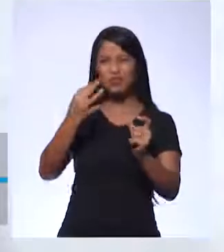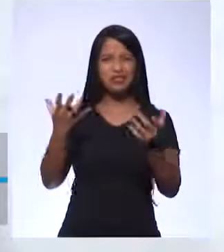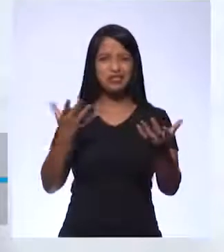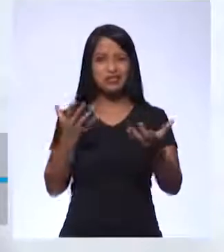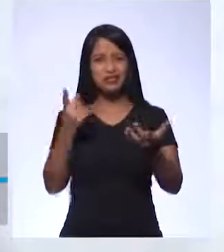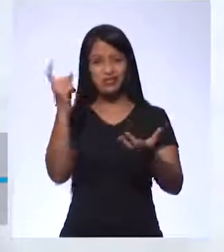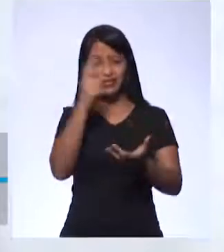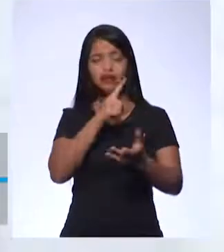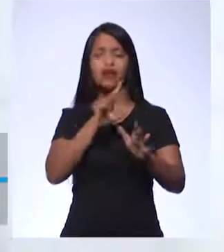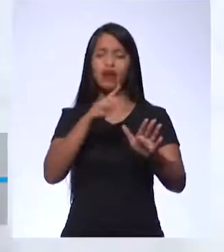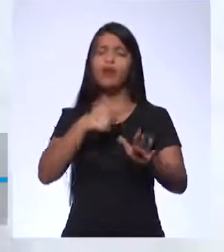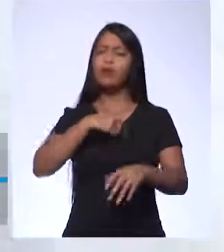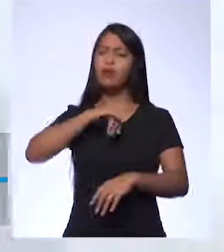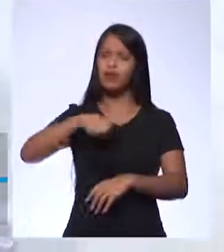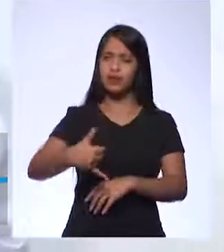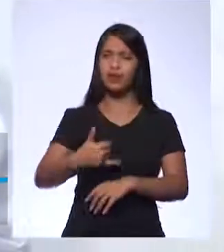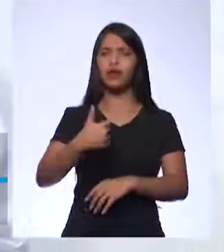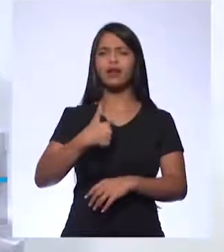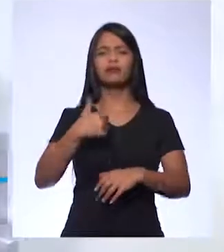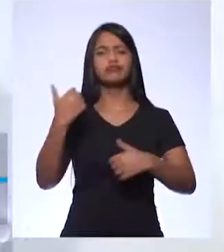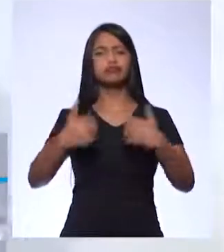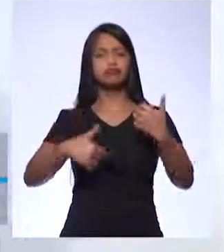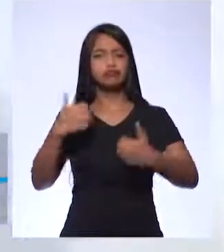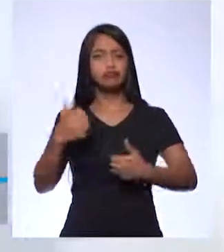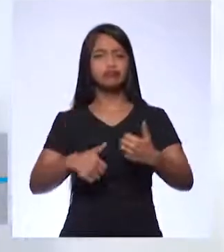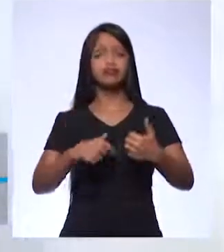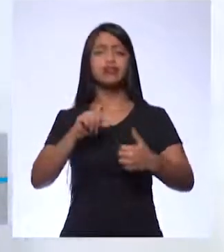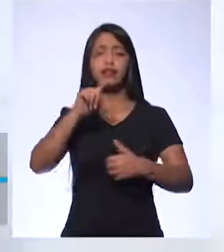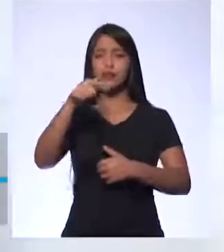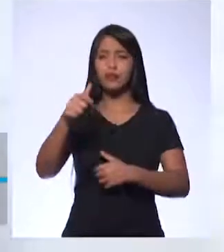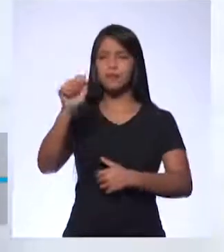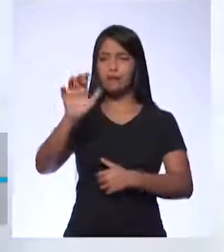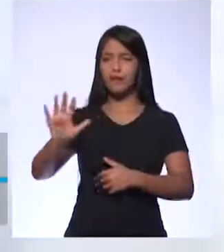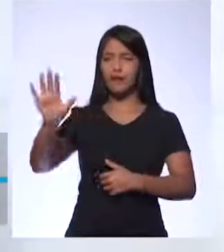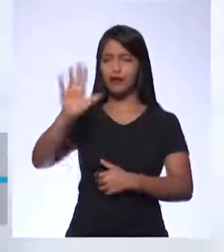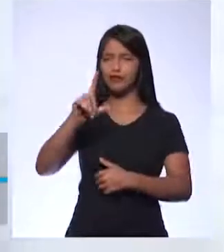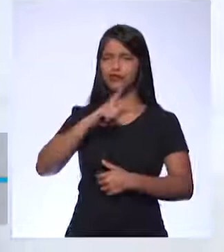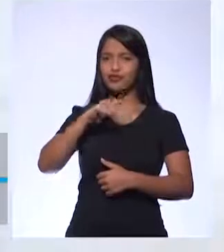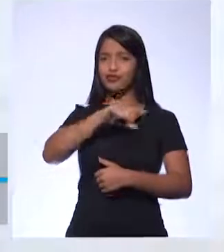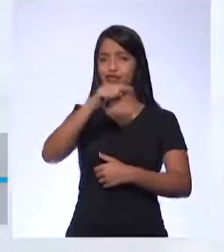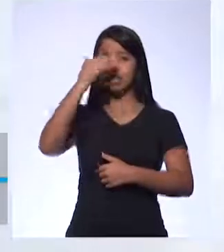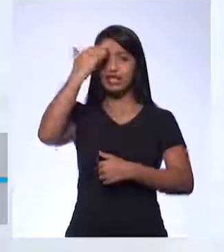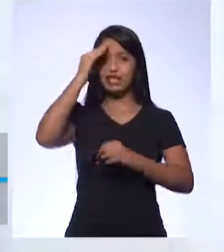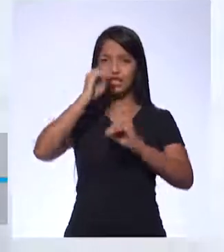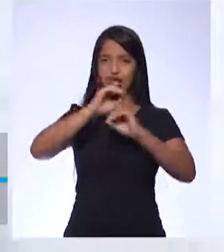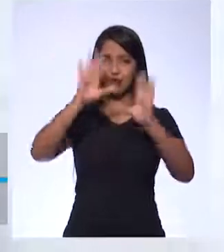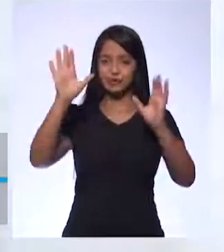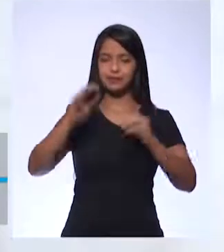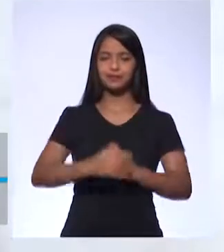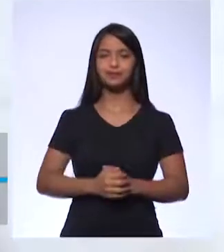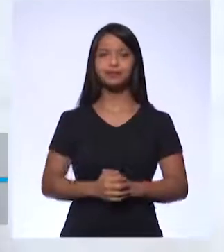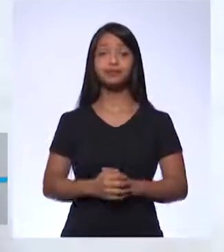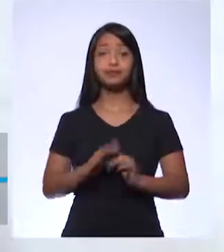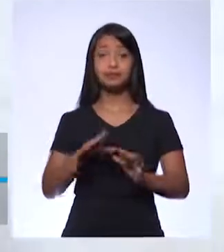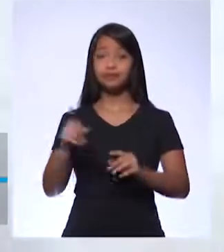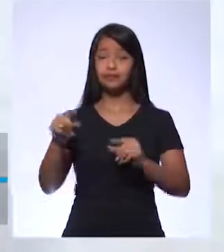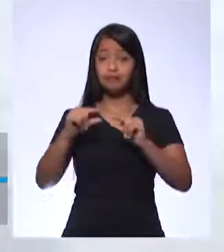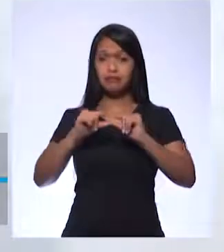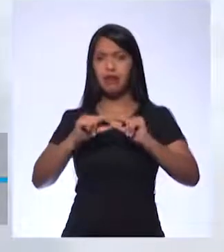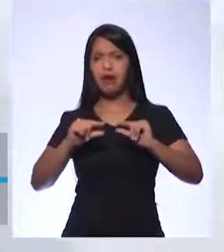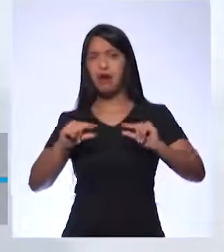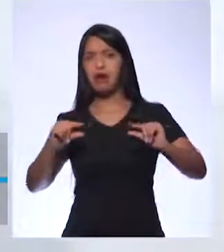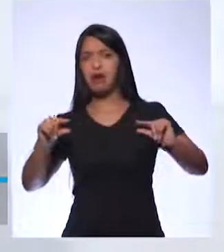e já explica, e depois eu trouxe uma figurinha para vocês entenderem melhor, tá bom? Mas o que foi falado ali naquela resposta completa é o seguinte, que os